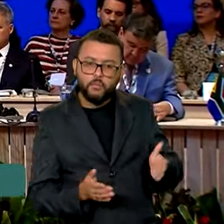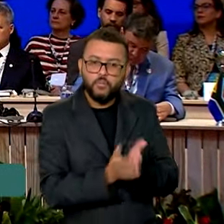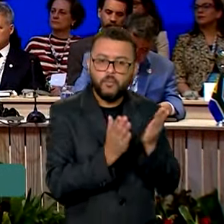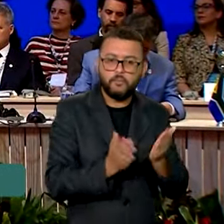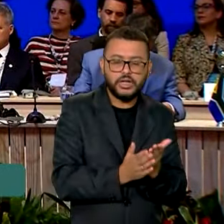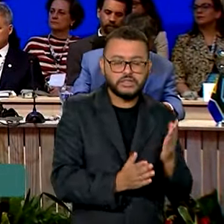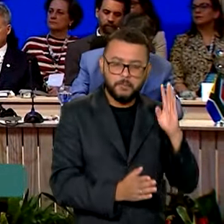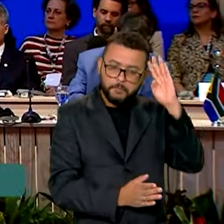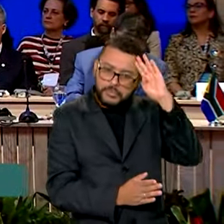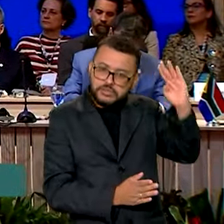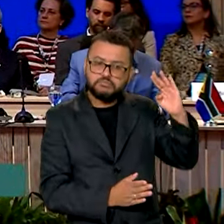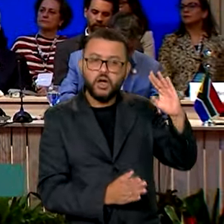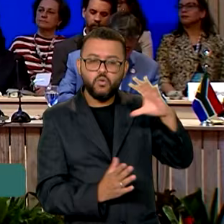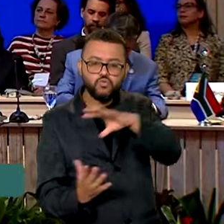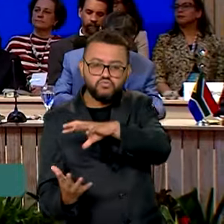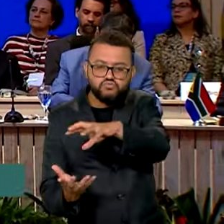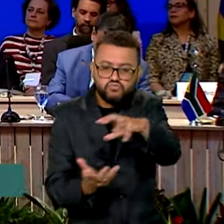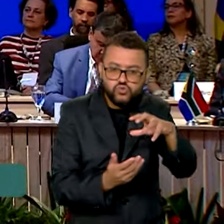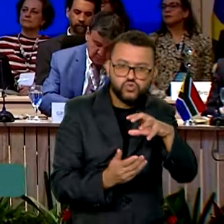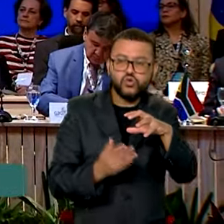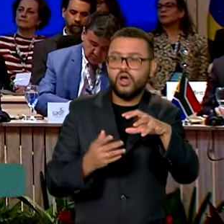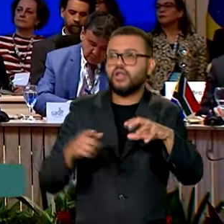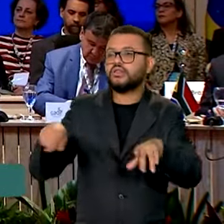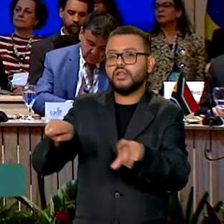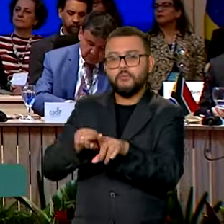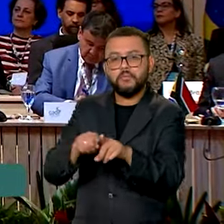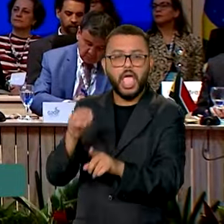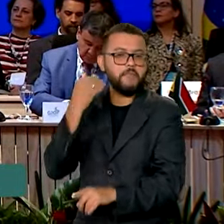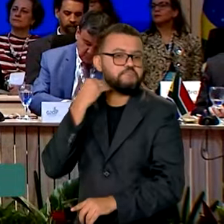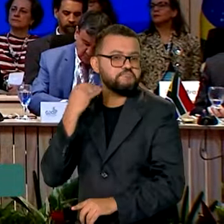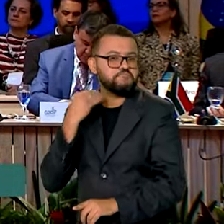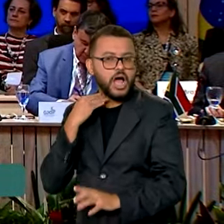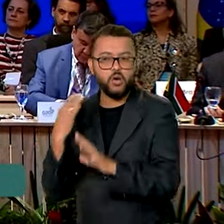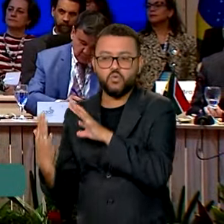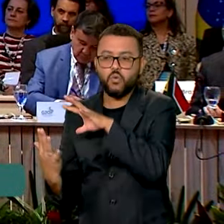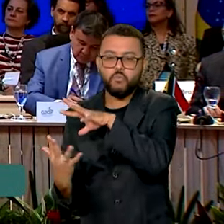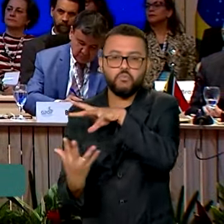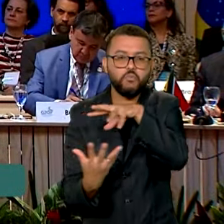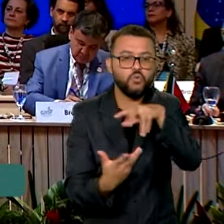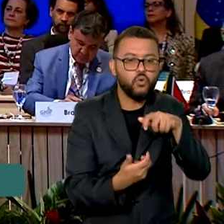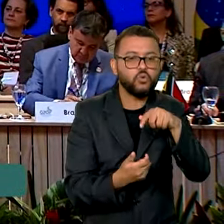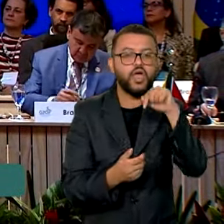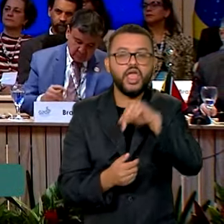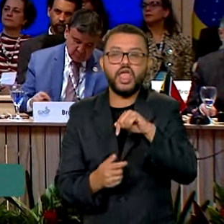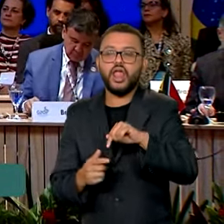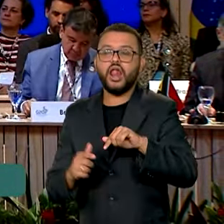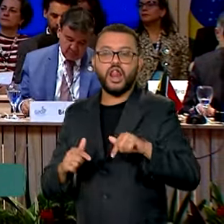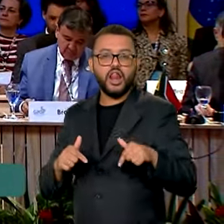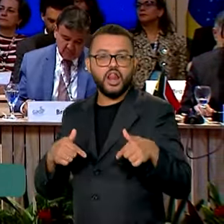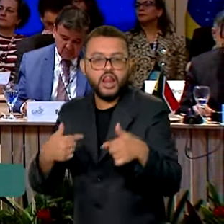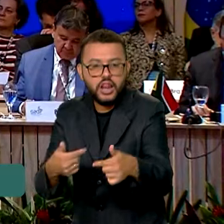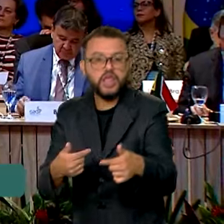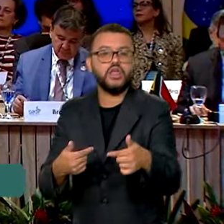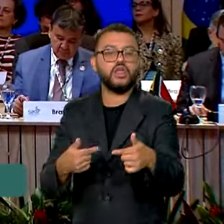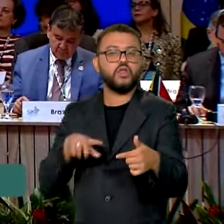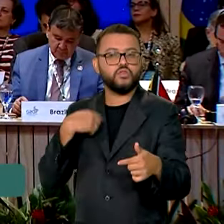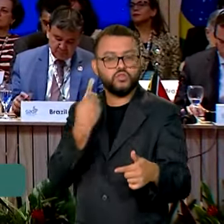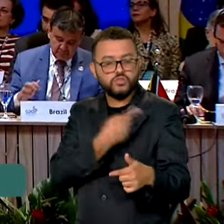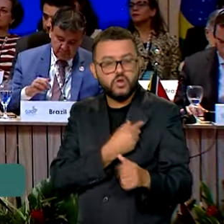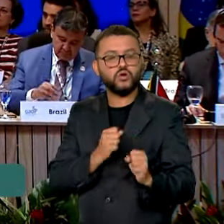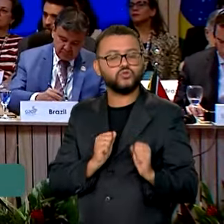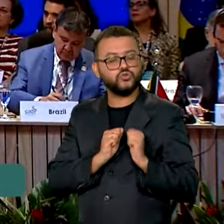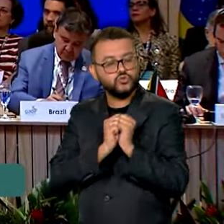global, em conjunto com outros bancos multilaterais, cujo grupo atualmente o BID lidera, temos